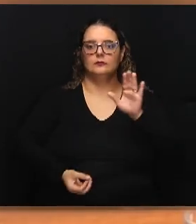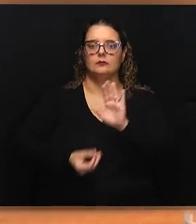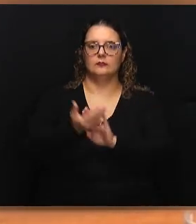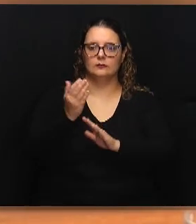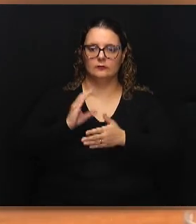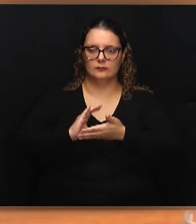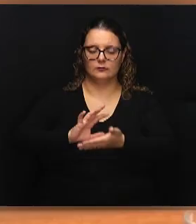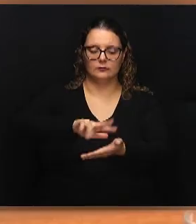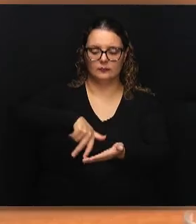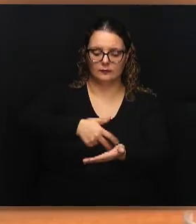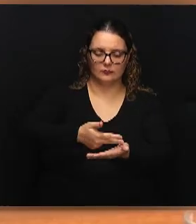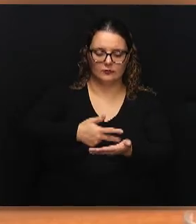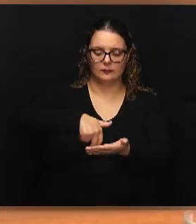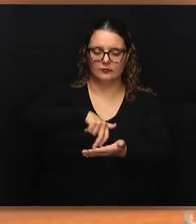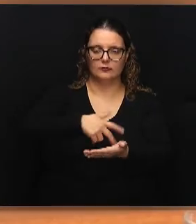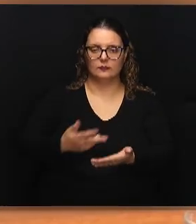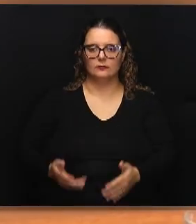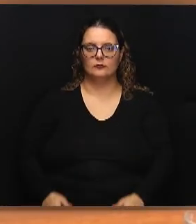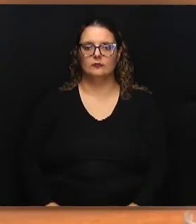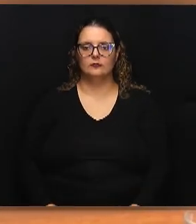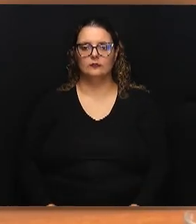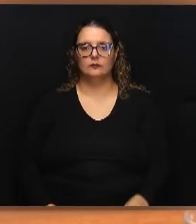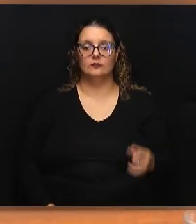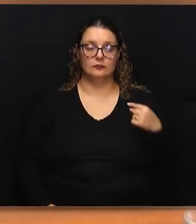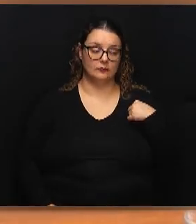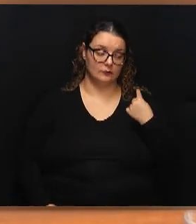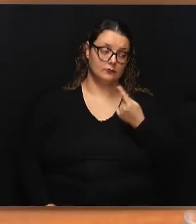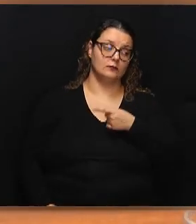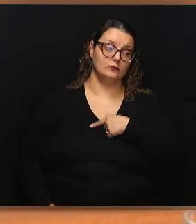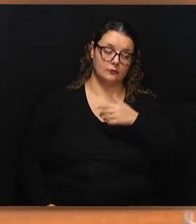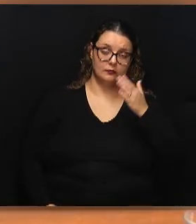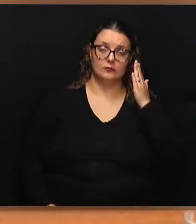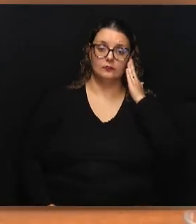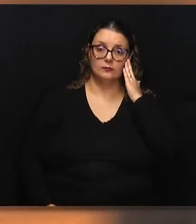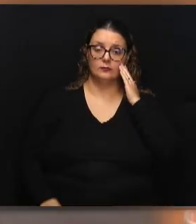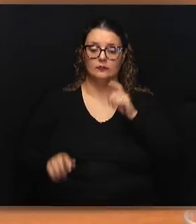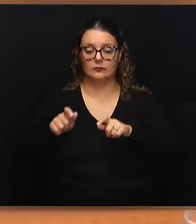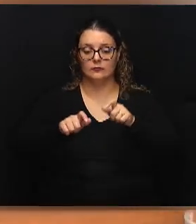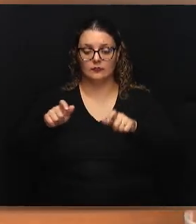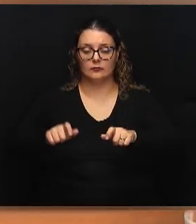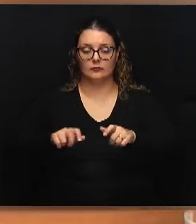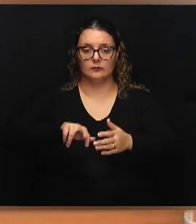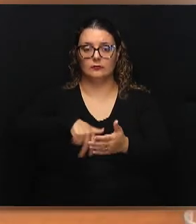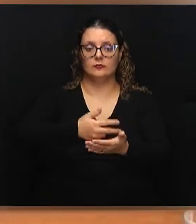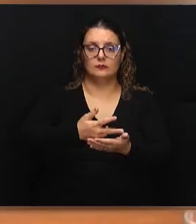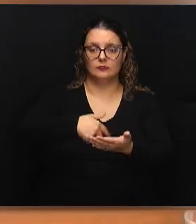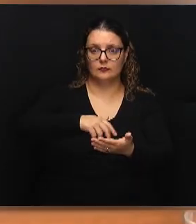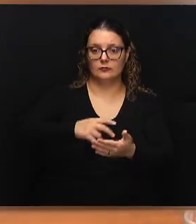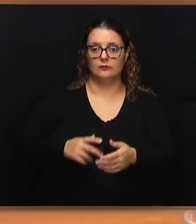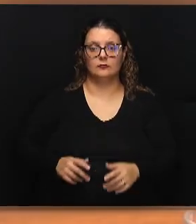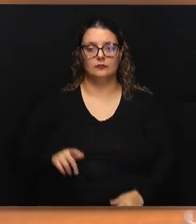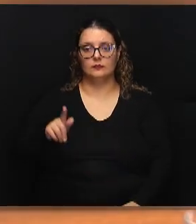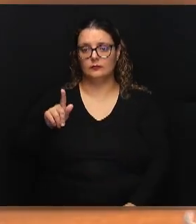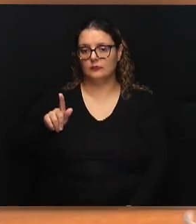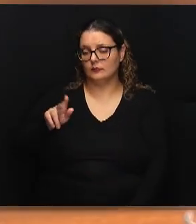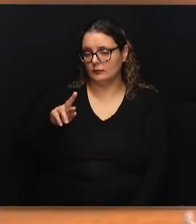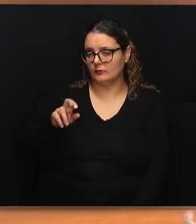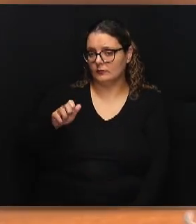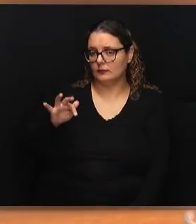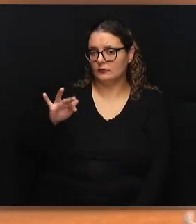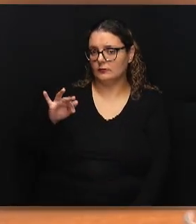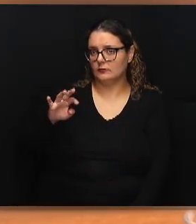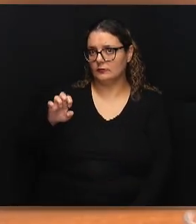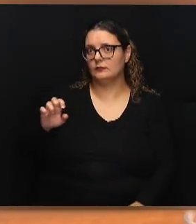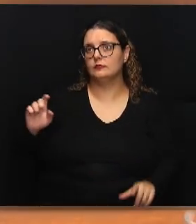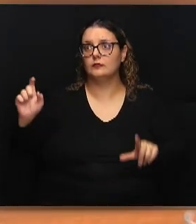do hip hop, e a gente sabe que esse pessoal do hip hop, tanto o hip hop, grafite, tudo, eles